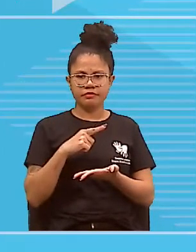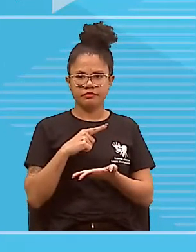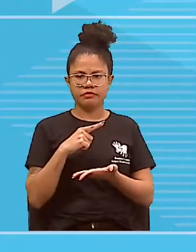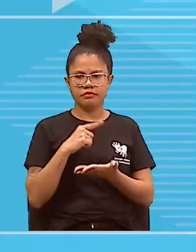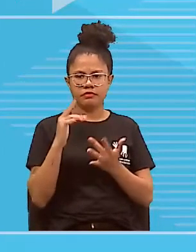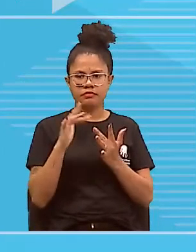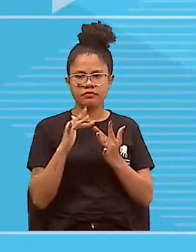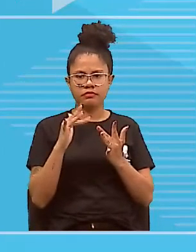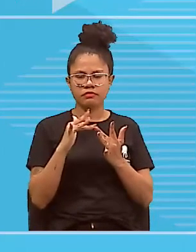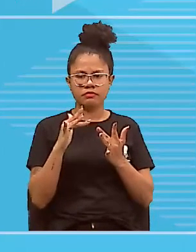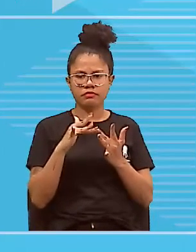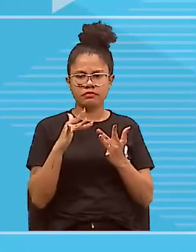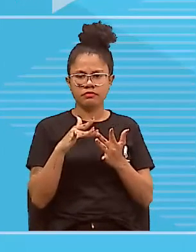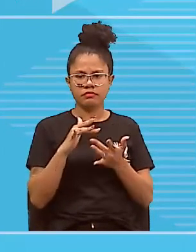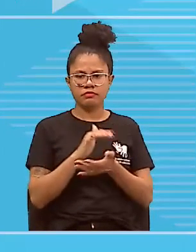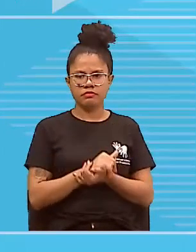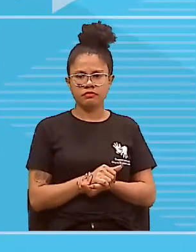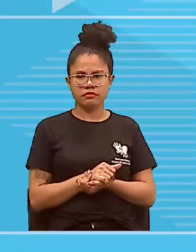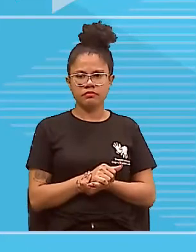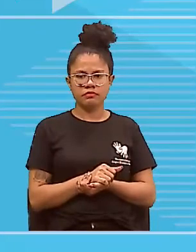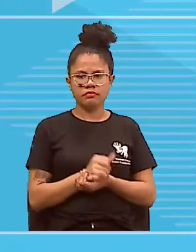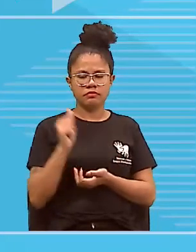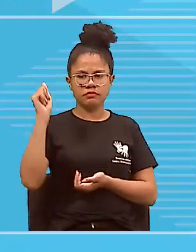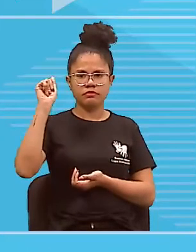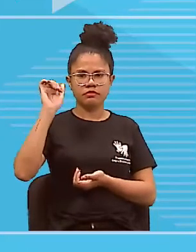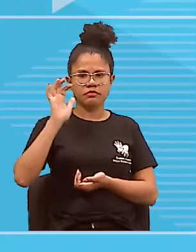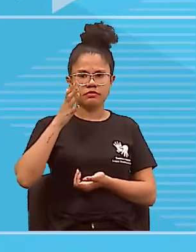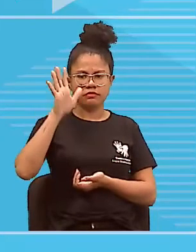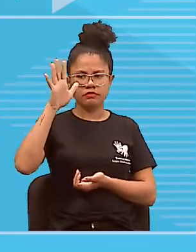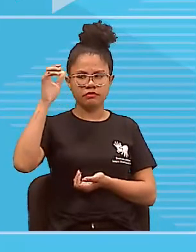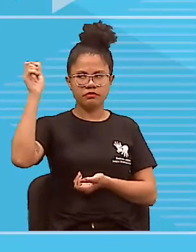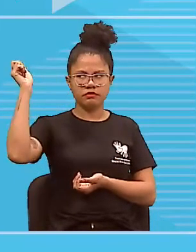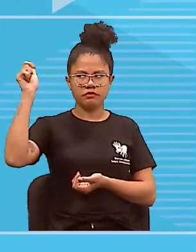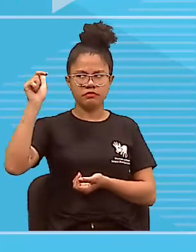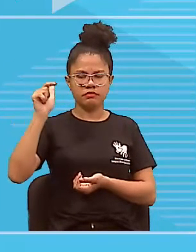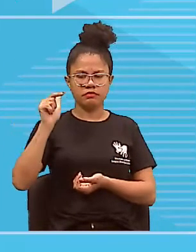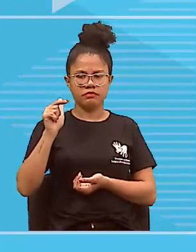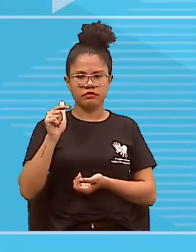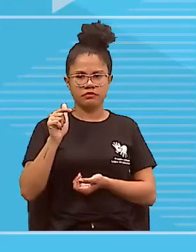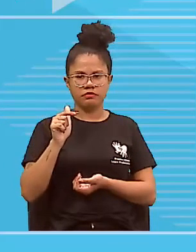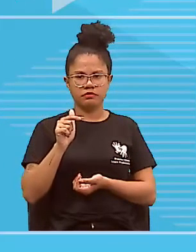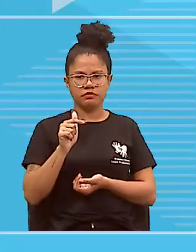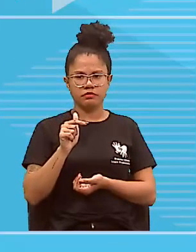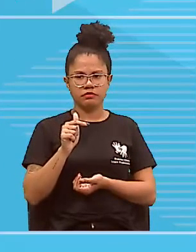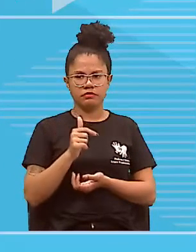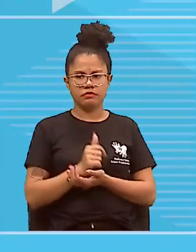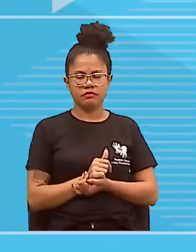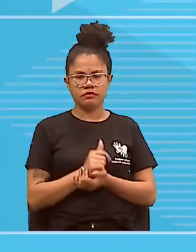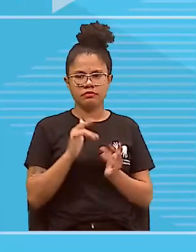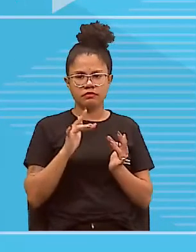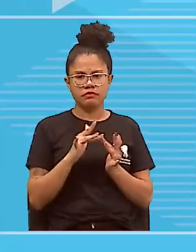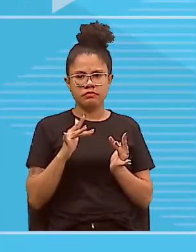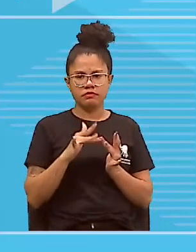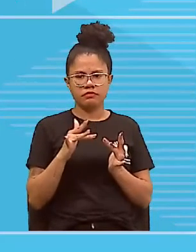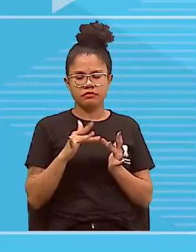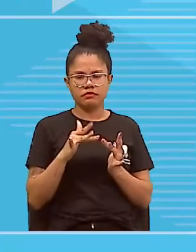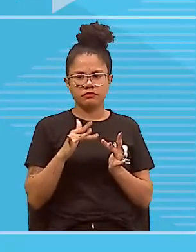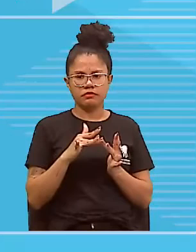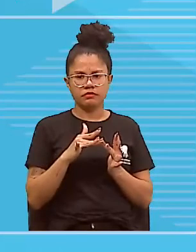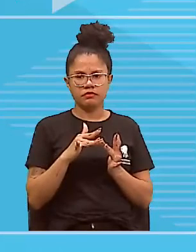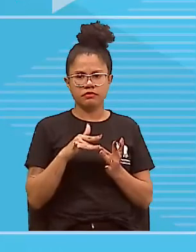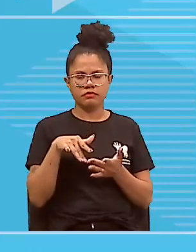sofrer ao passar do ar que é o meio externo em contato com